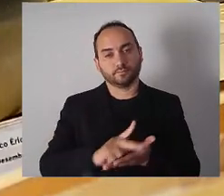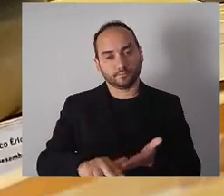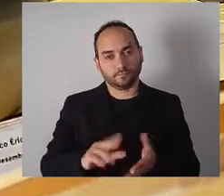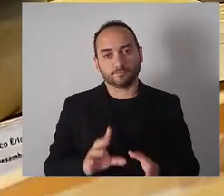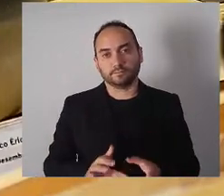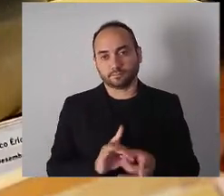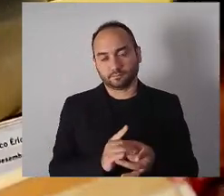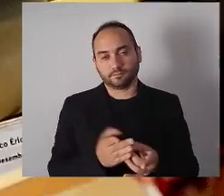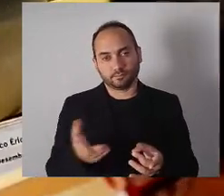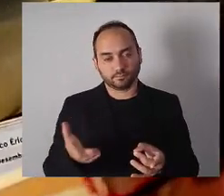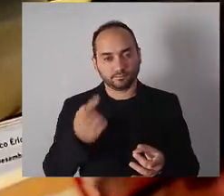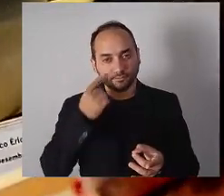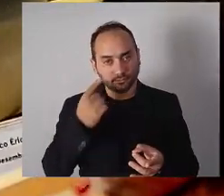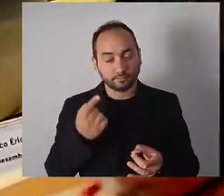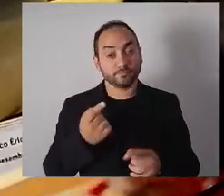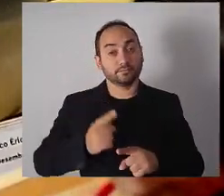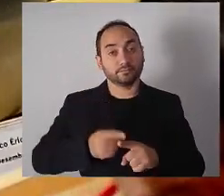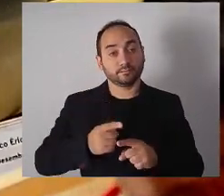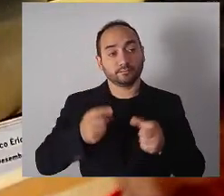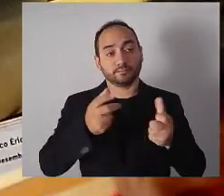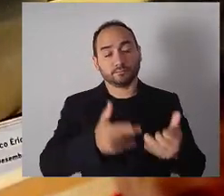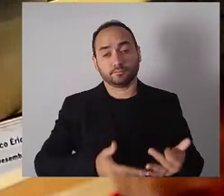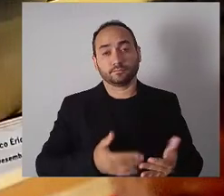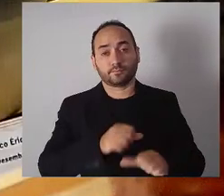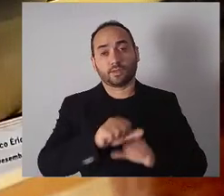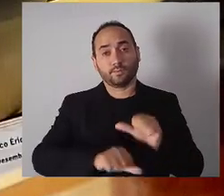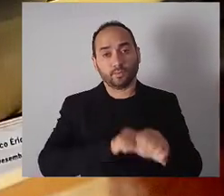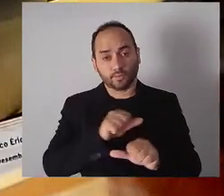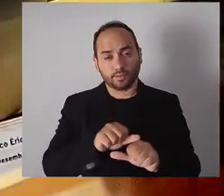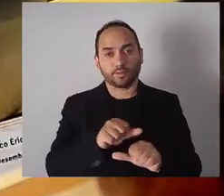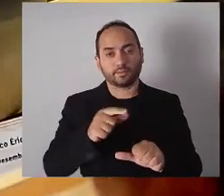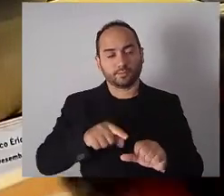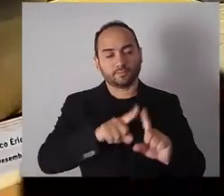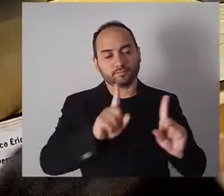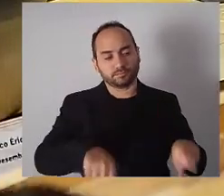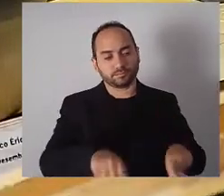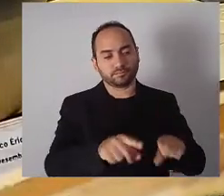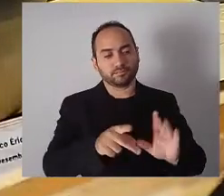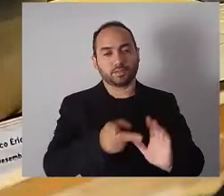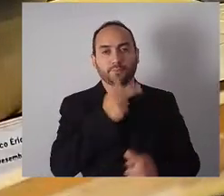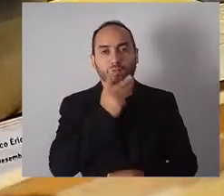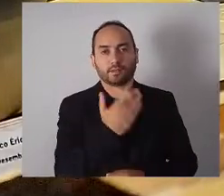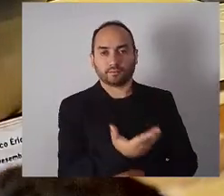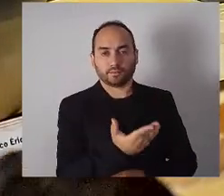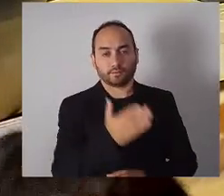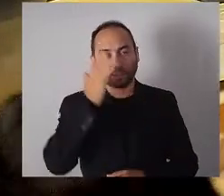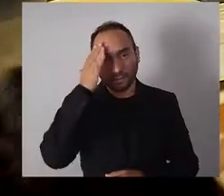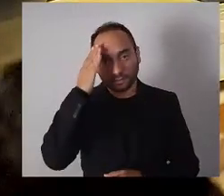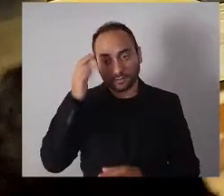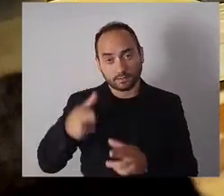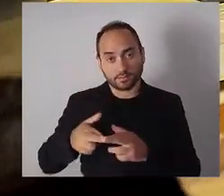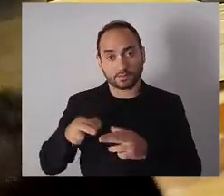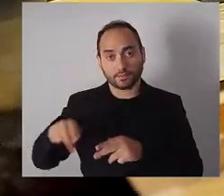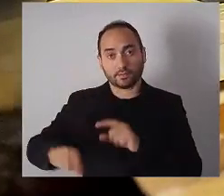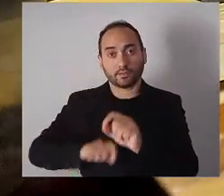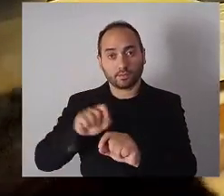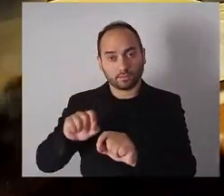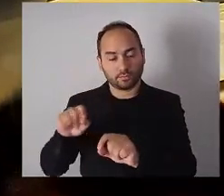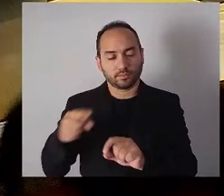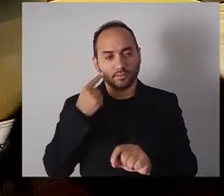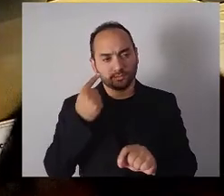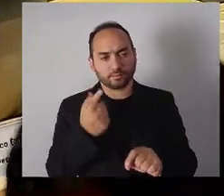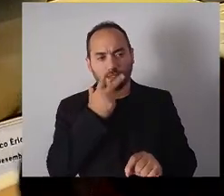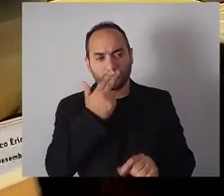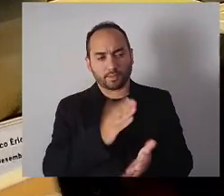desfiliação partidária sob o argumento da mudança substancial do programa partidário? Na interpretação do requerente, a medida afastaria a